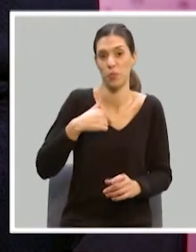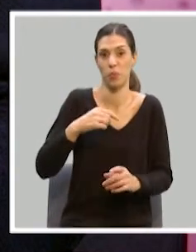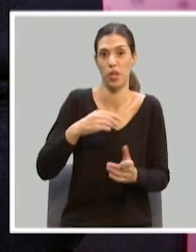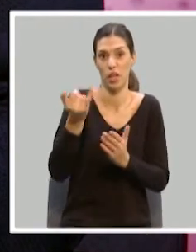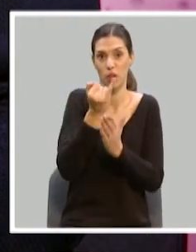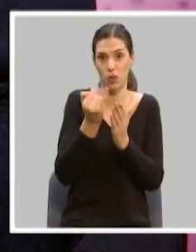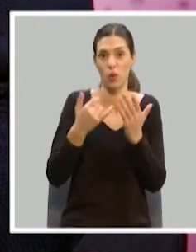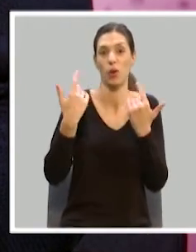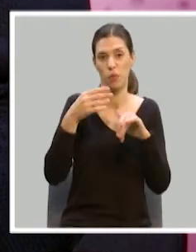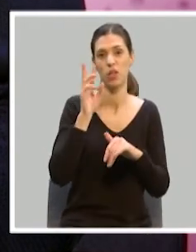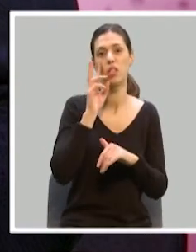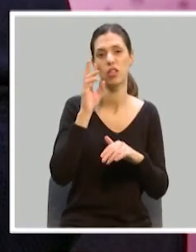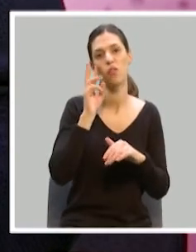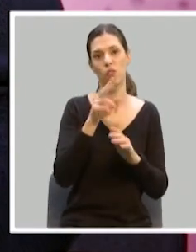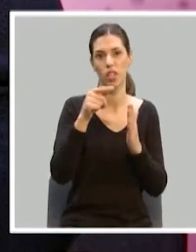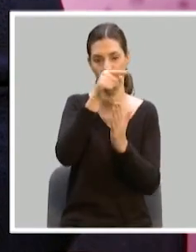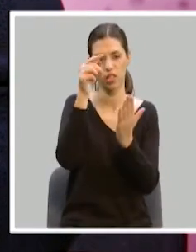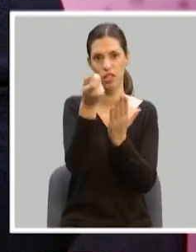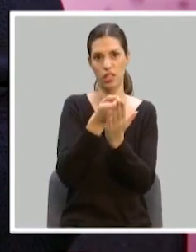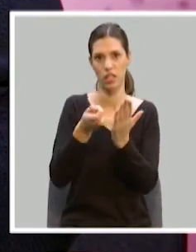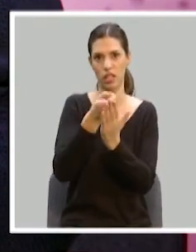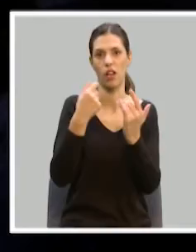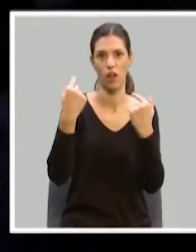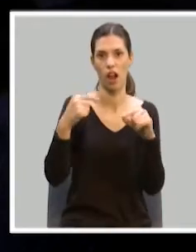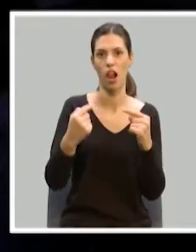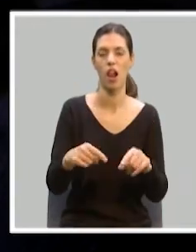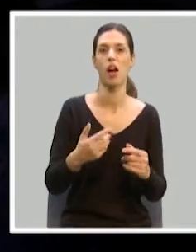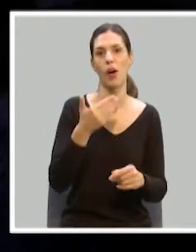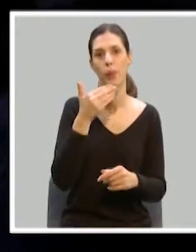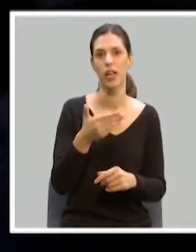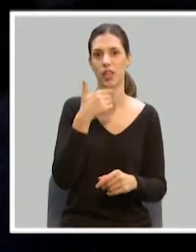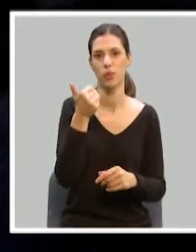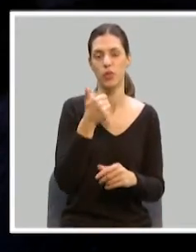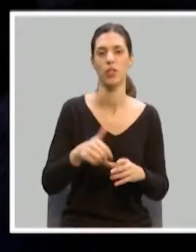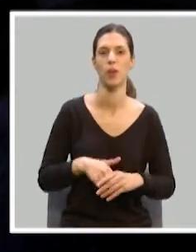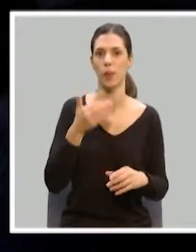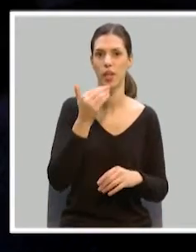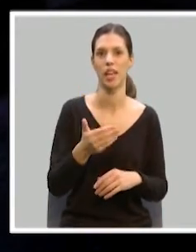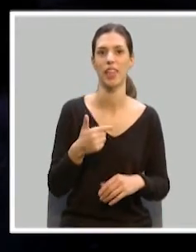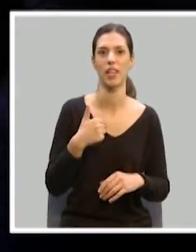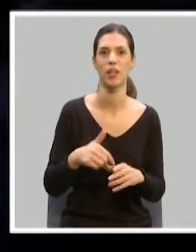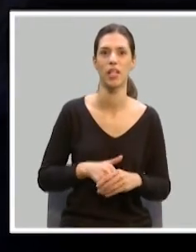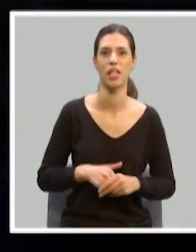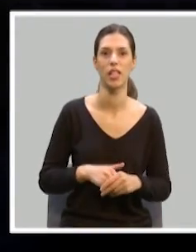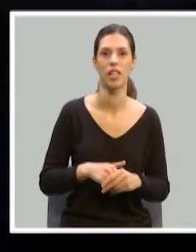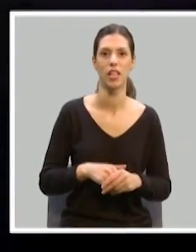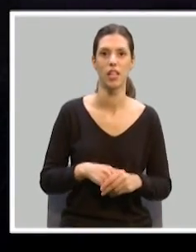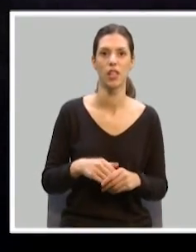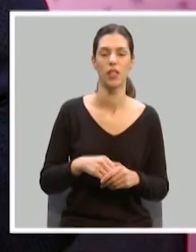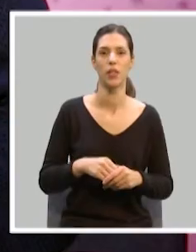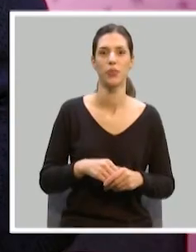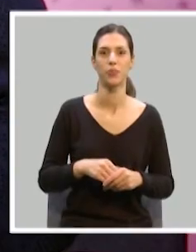estudou mas vi que nas outras entrevistas havia uma ilustração que vir um dia vai te levar nada obrigada